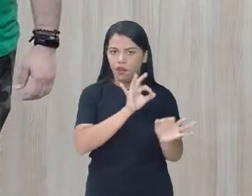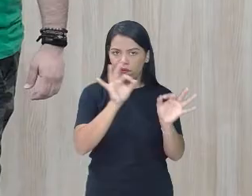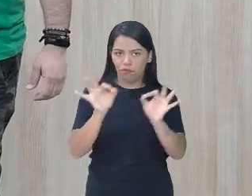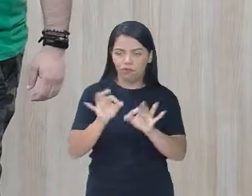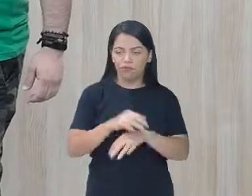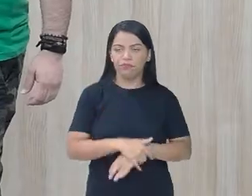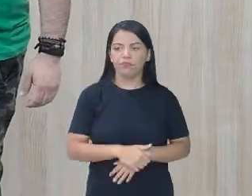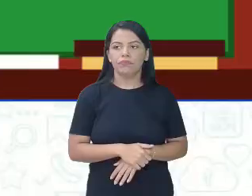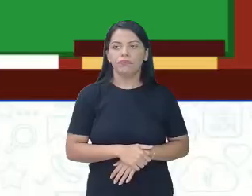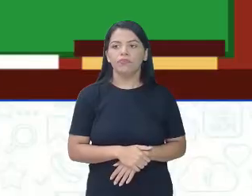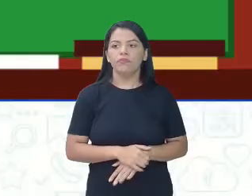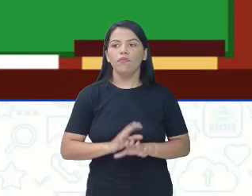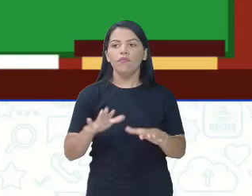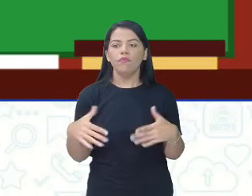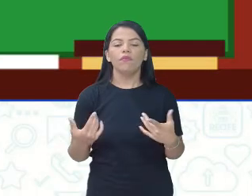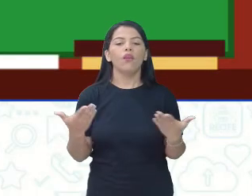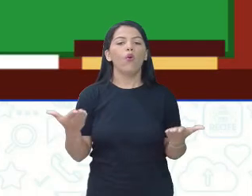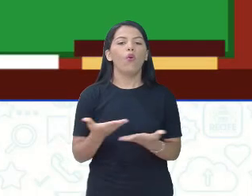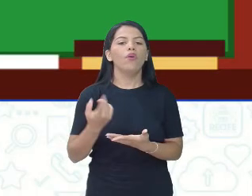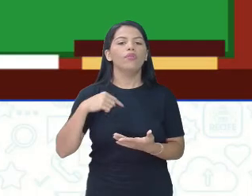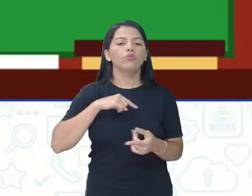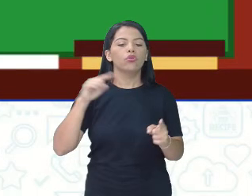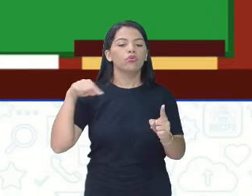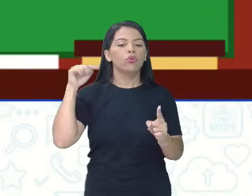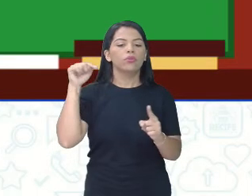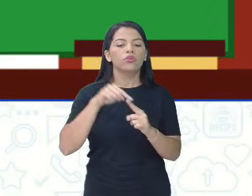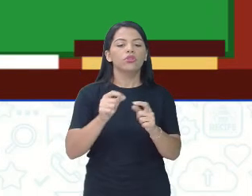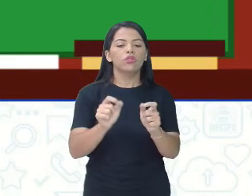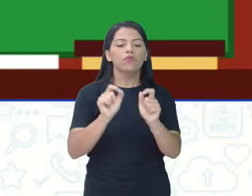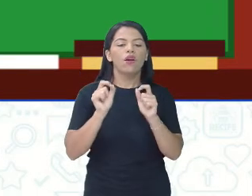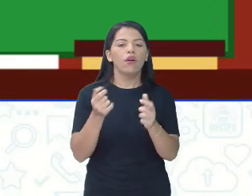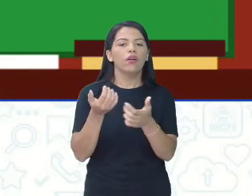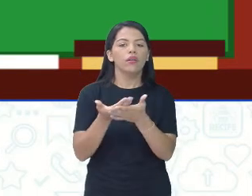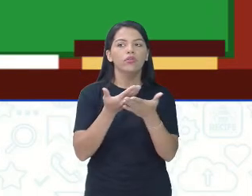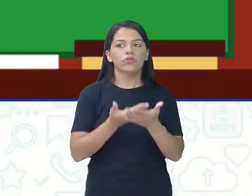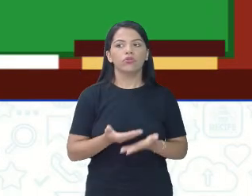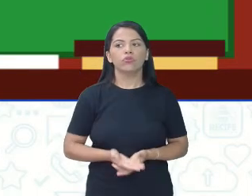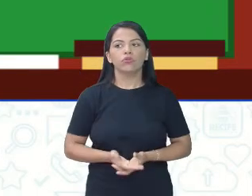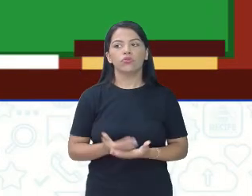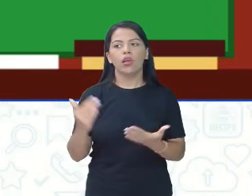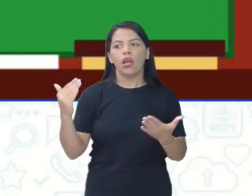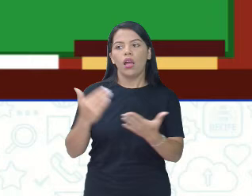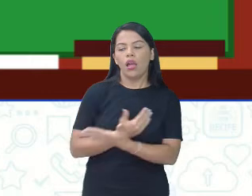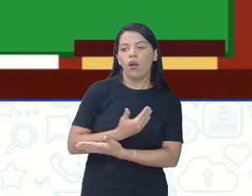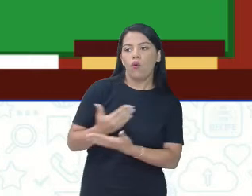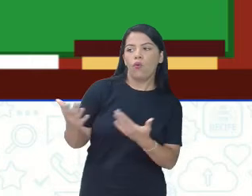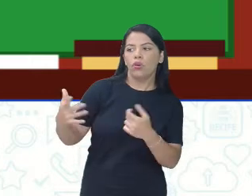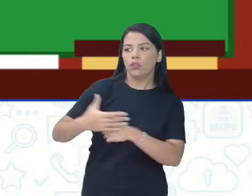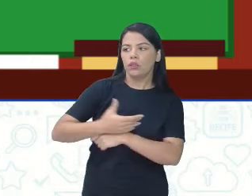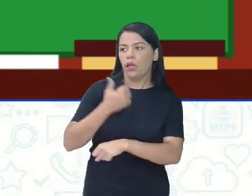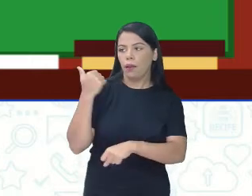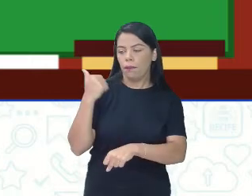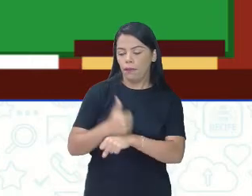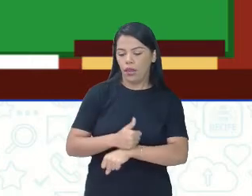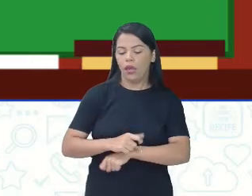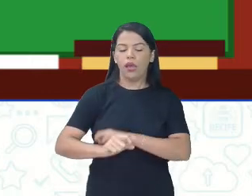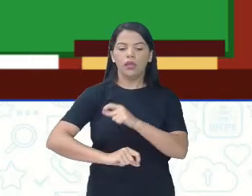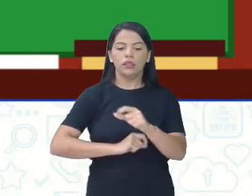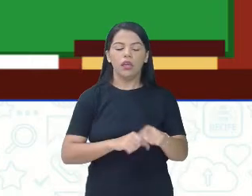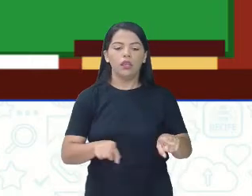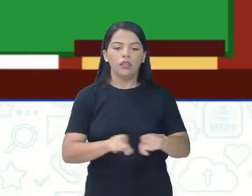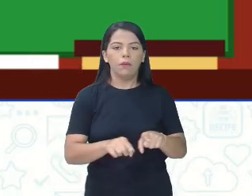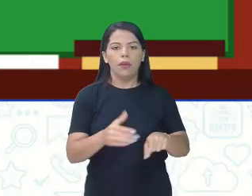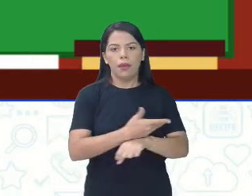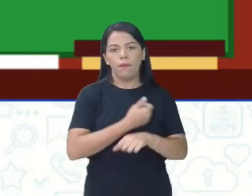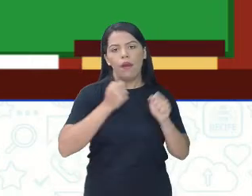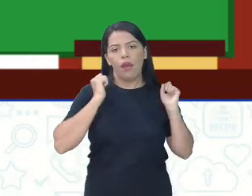isso e hoje o objetivo nosso é estudar, né, como a gente já anunciou, algumas das praças e parques do